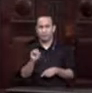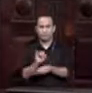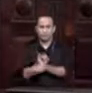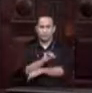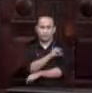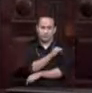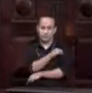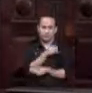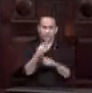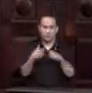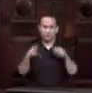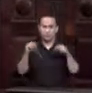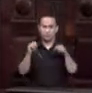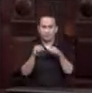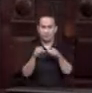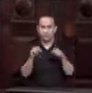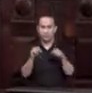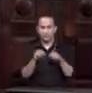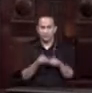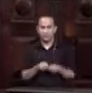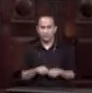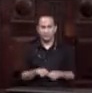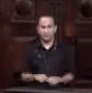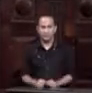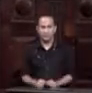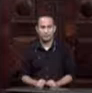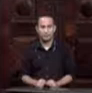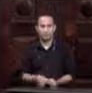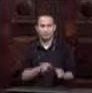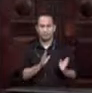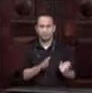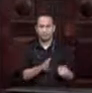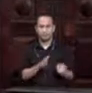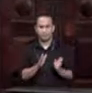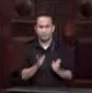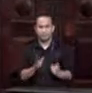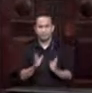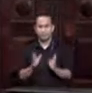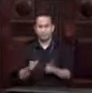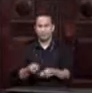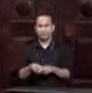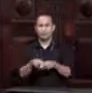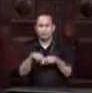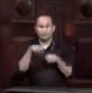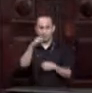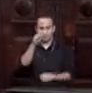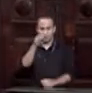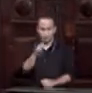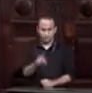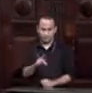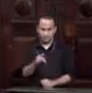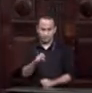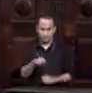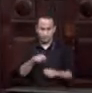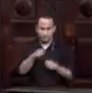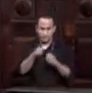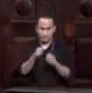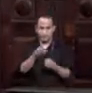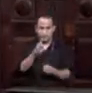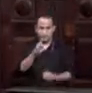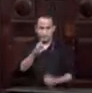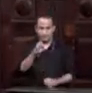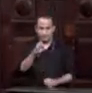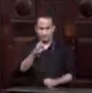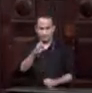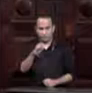acordo mediante tais e tais e tais e tais dispositivos aprovados pela Assembleia Legislativa, com o